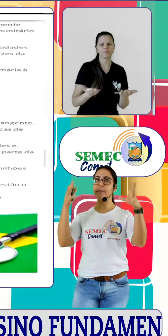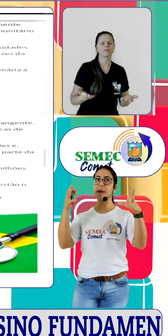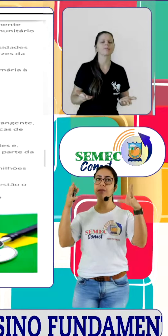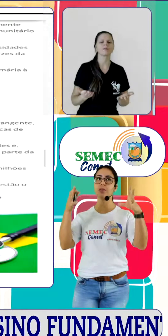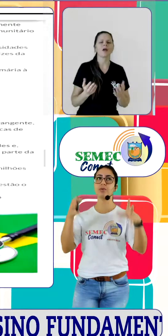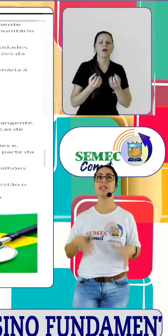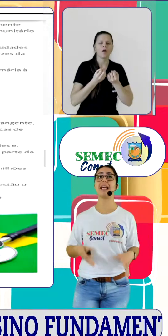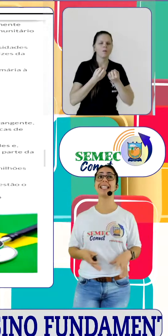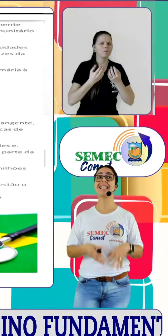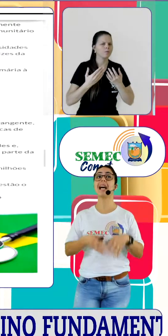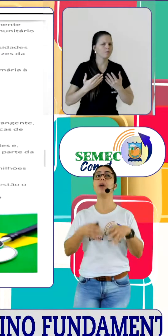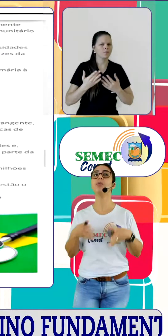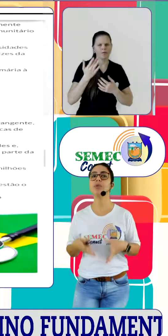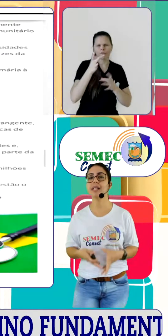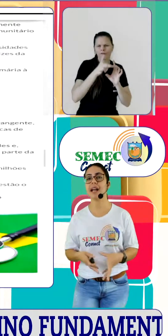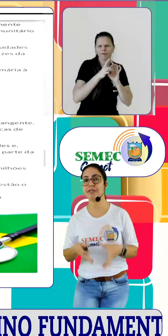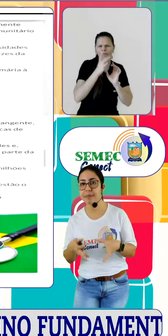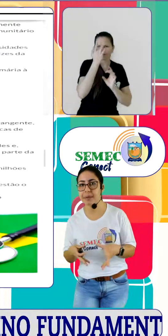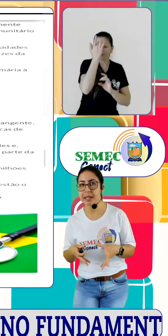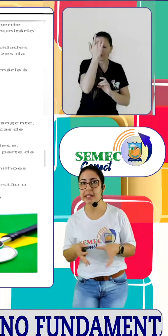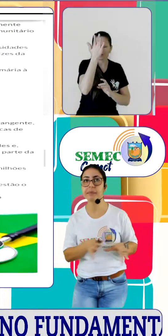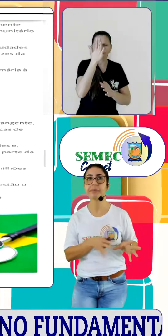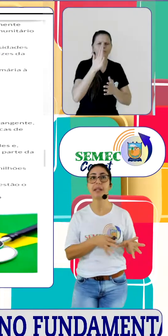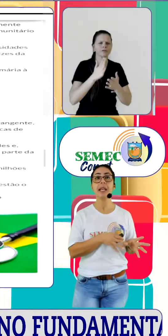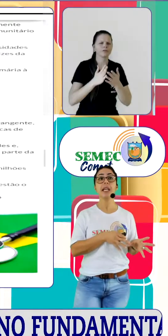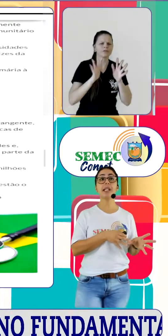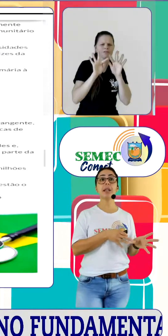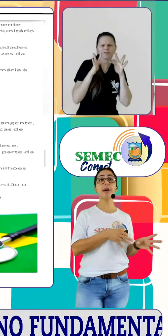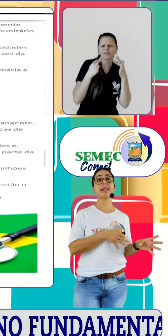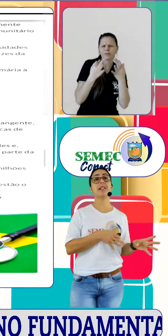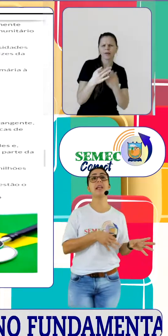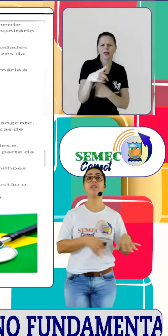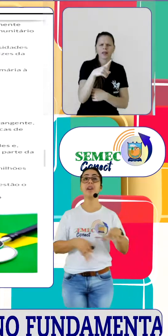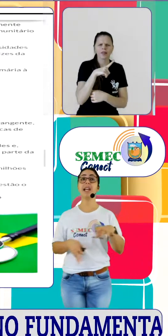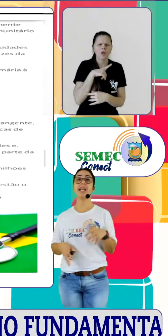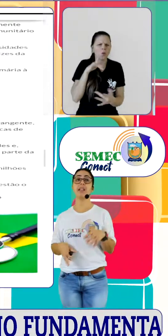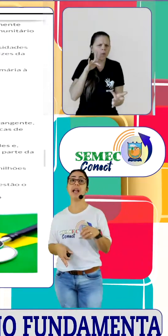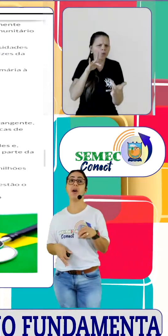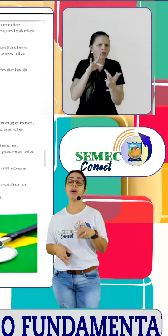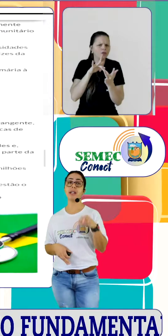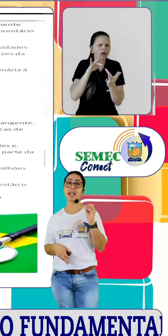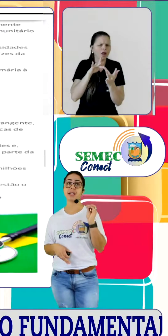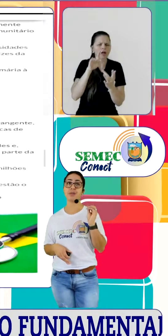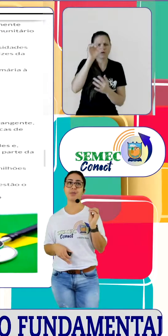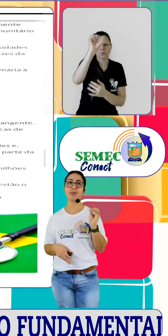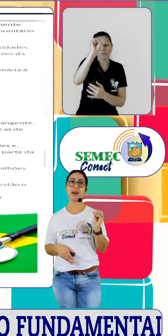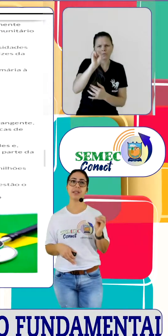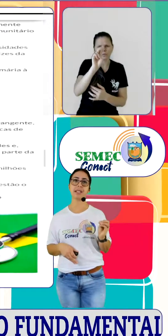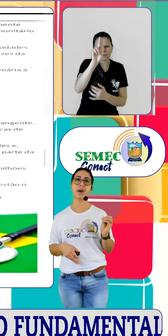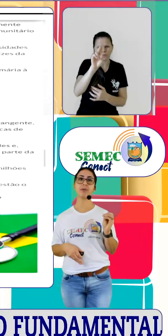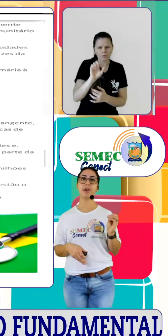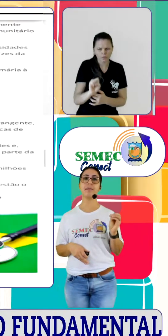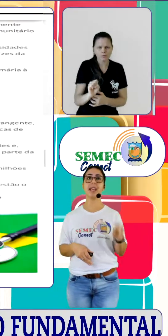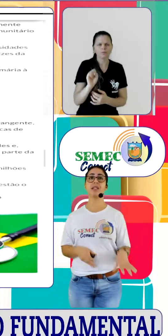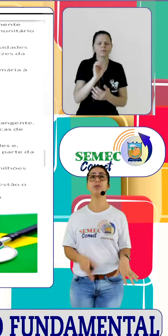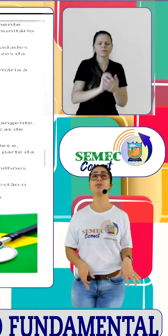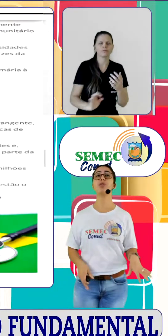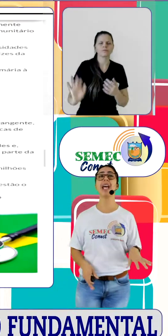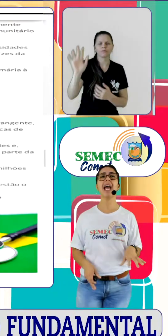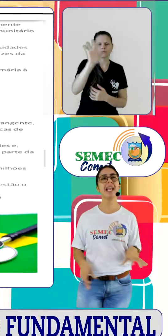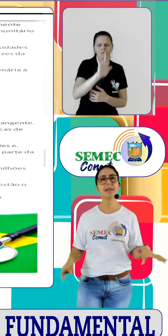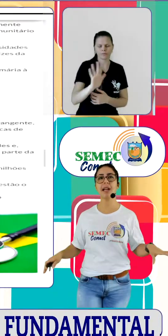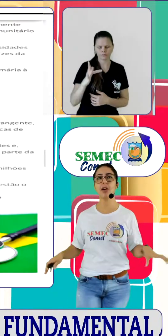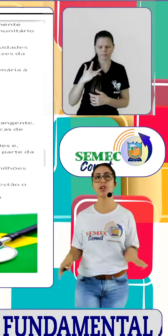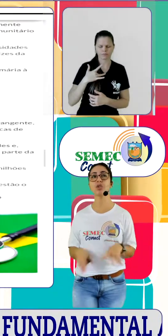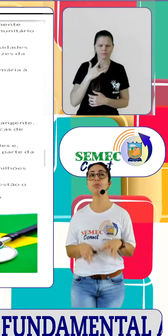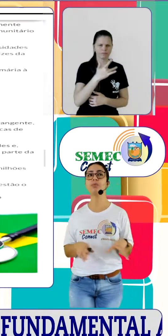entrada para o SUS, é a saúde da família. Então, assim, ele foi eleito pela Organização Mundial da Saúde, OMS, um dos